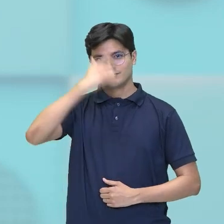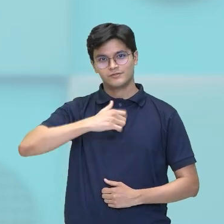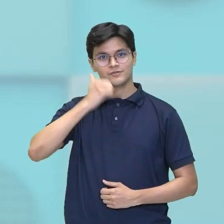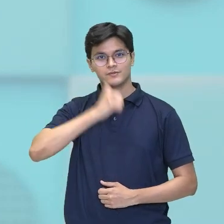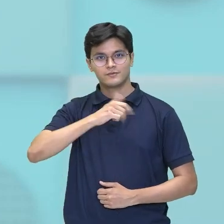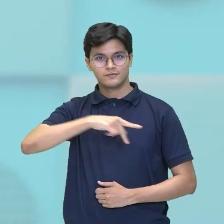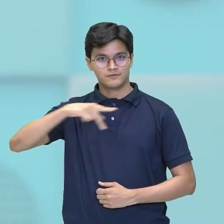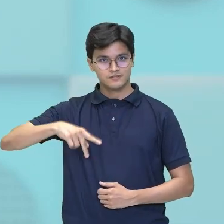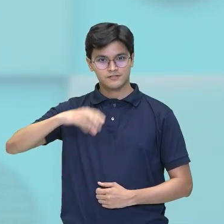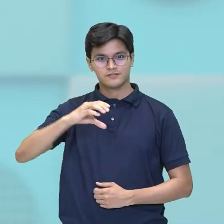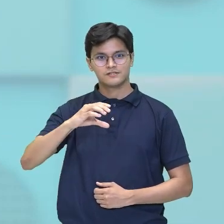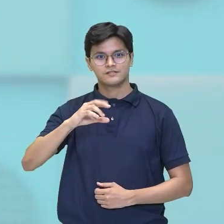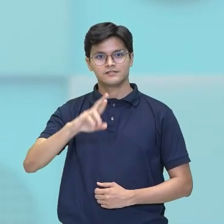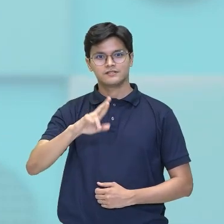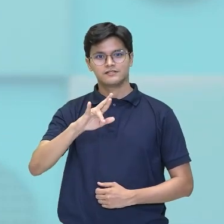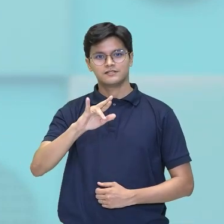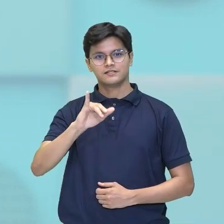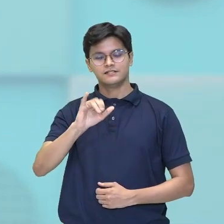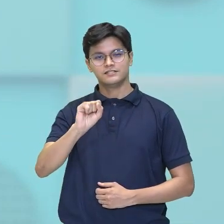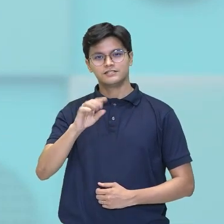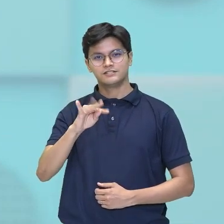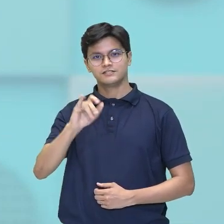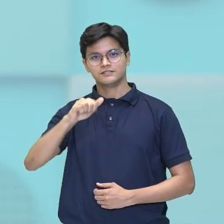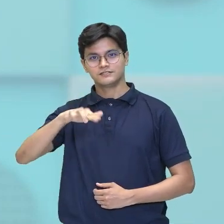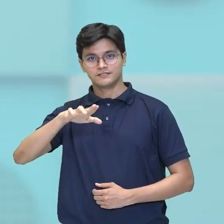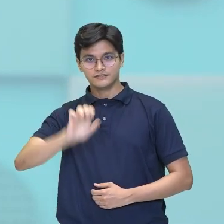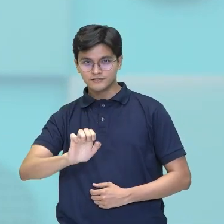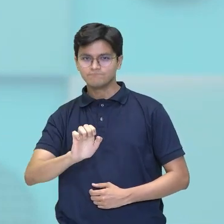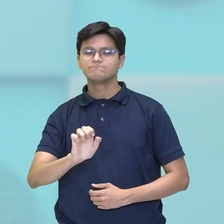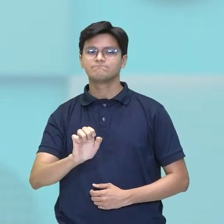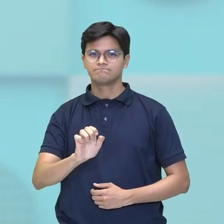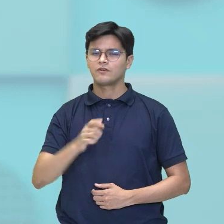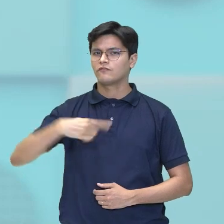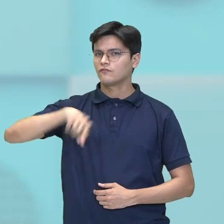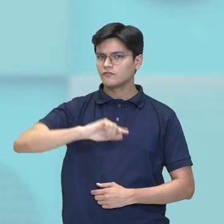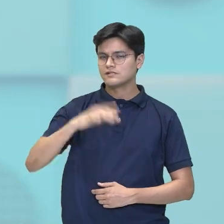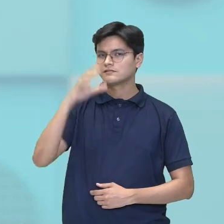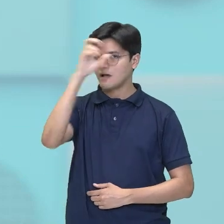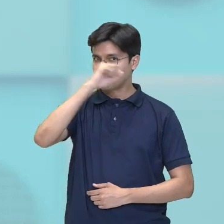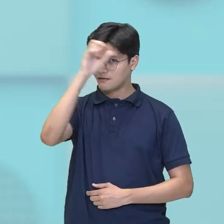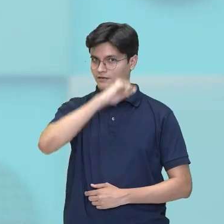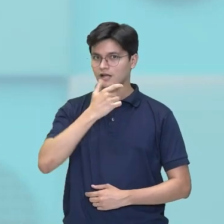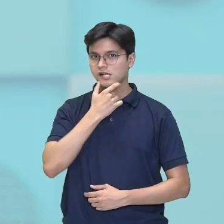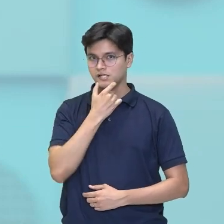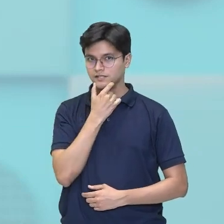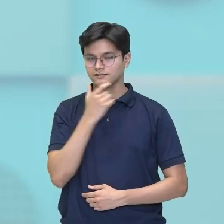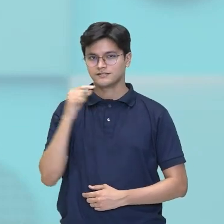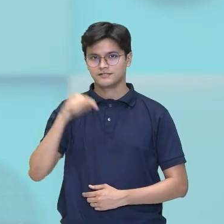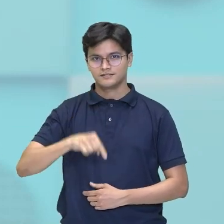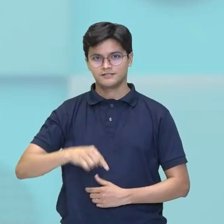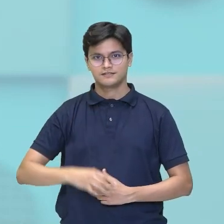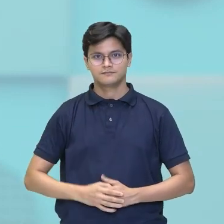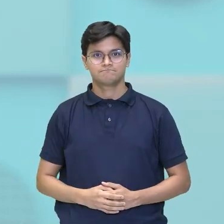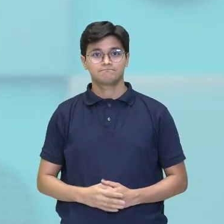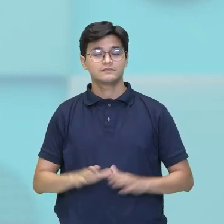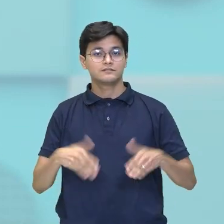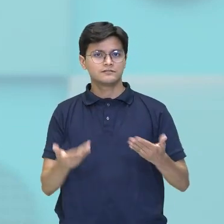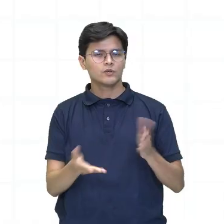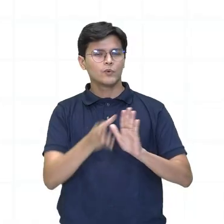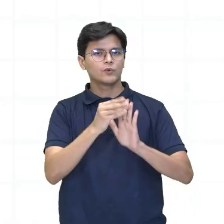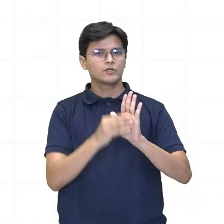professora Cristiane Mourão e vocês vão aprender inglês aqui comigo. Então, vamos observar a